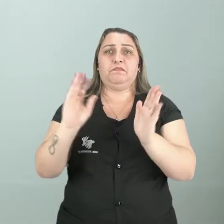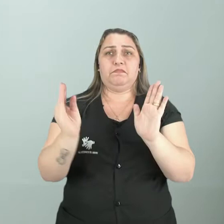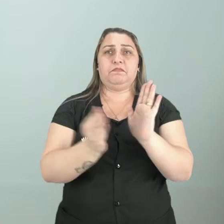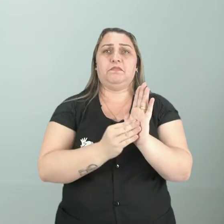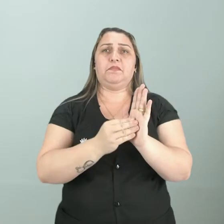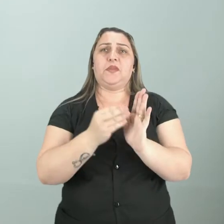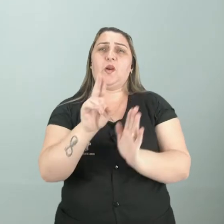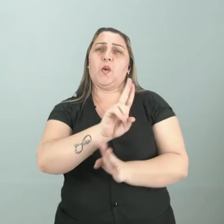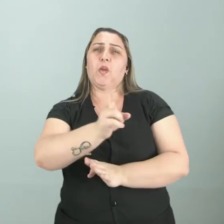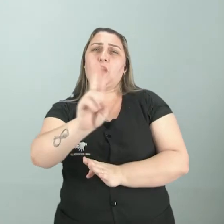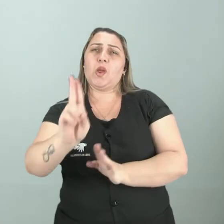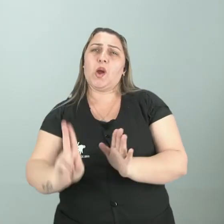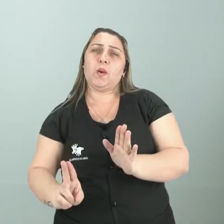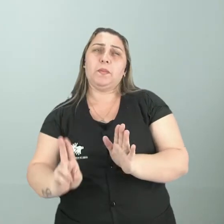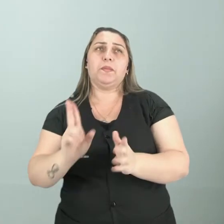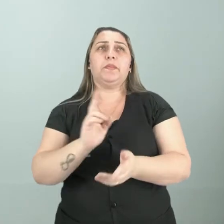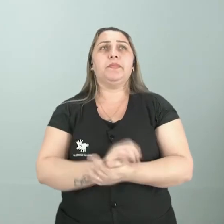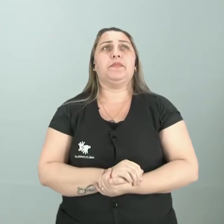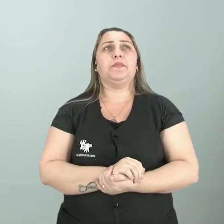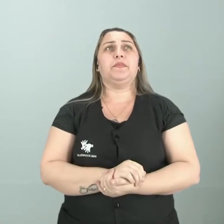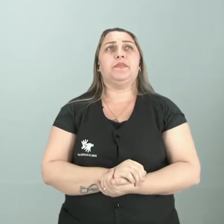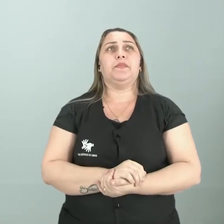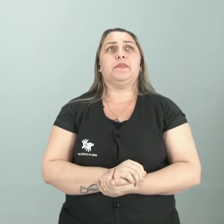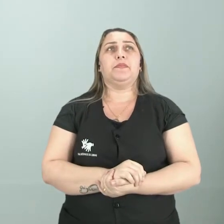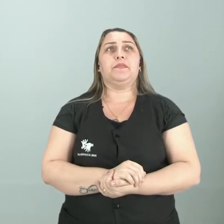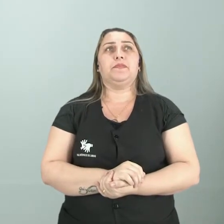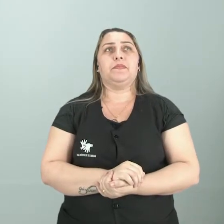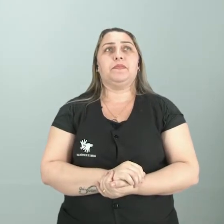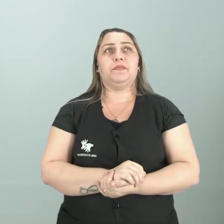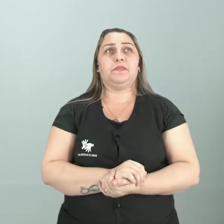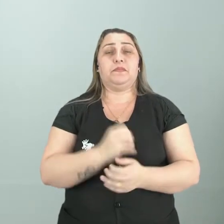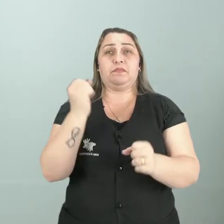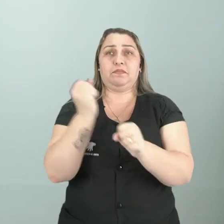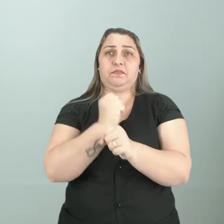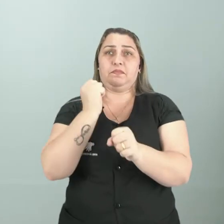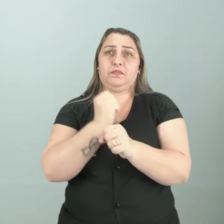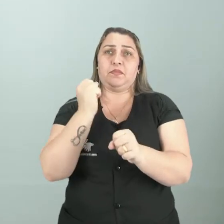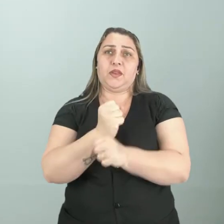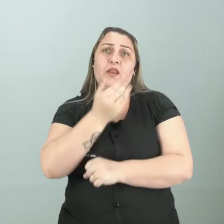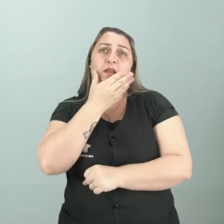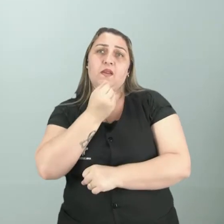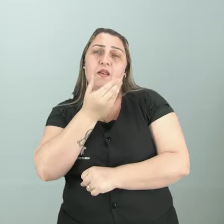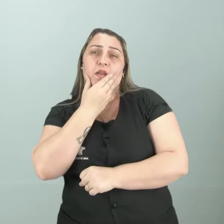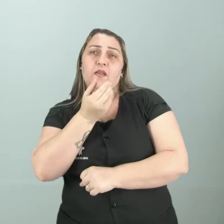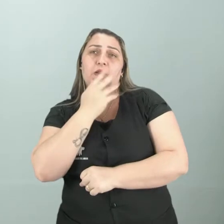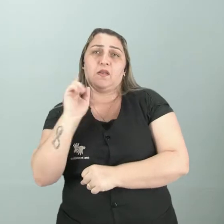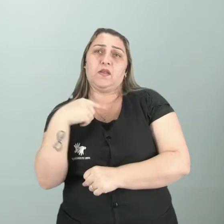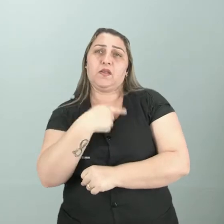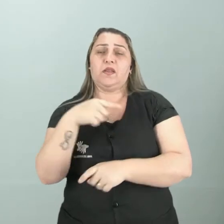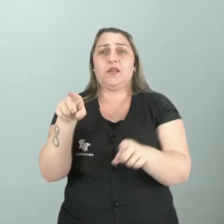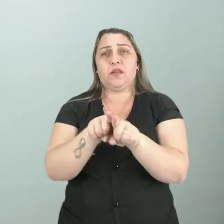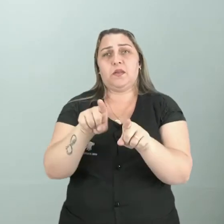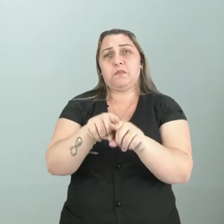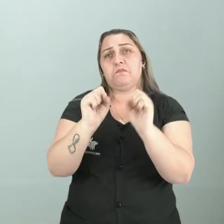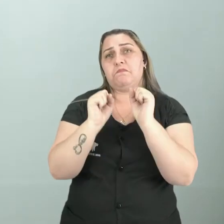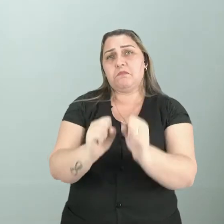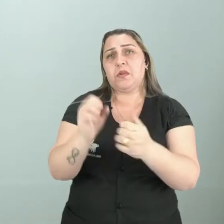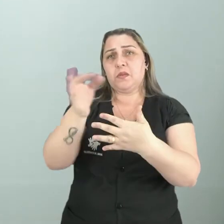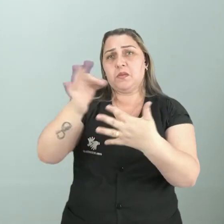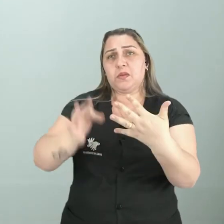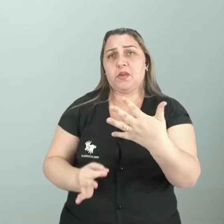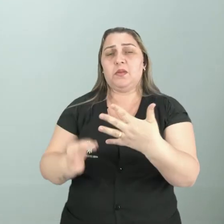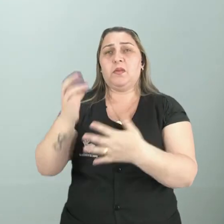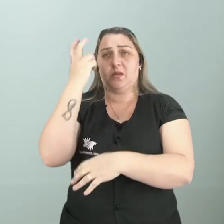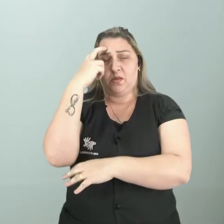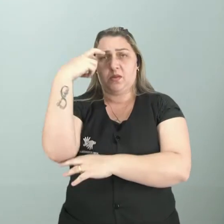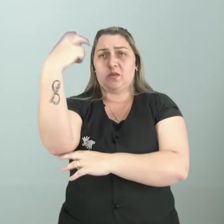colocar os nomes desses elementos, os elementos construídos pelo homem, que nós também podemos dizer que são elementos